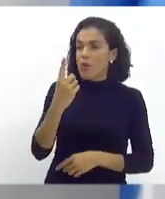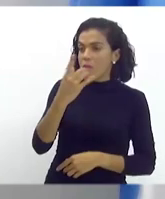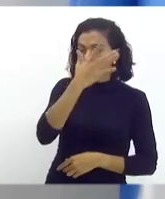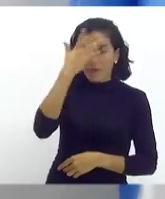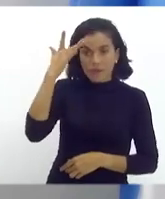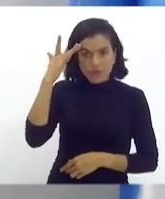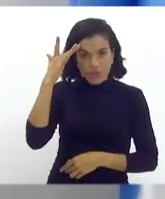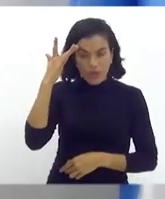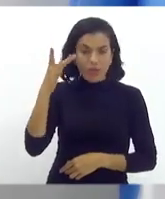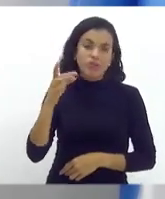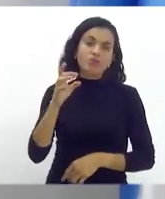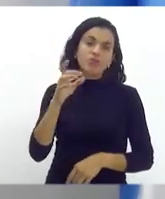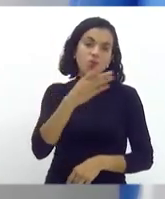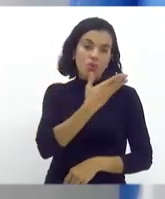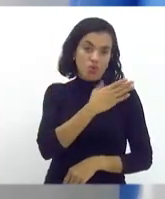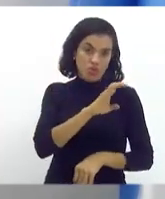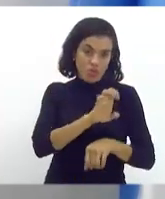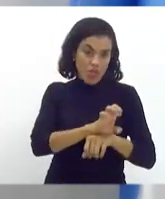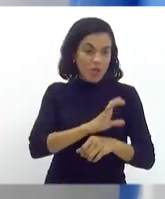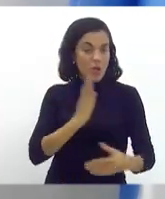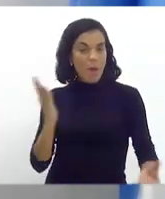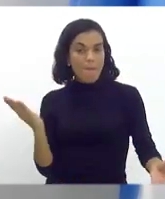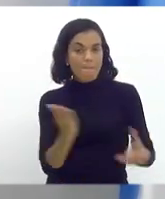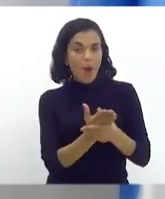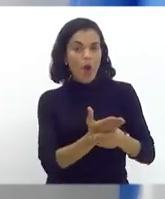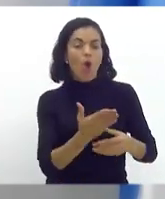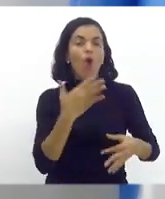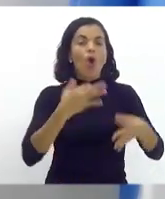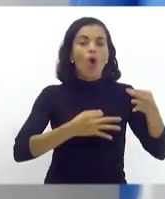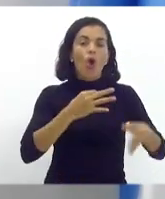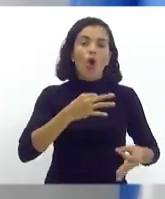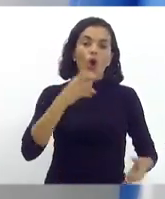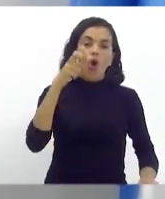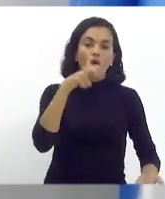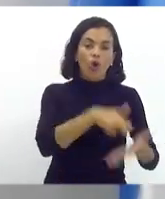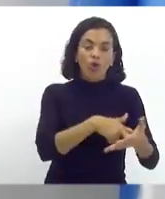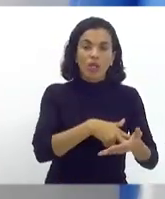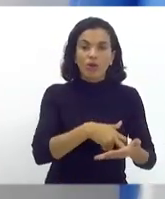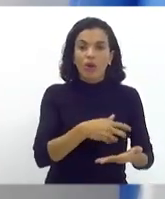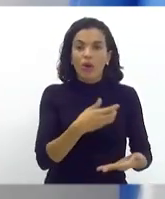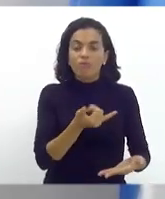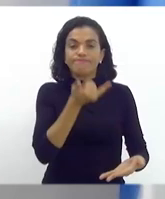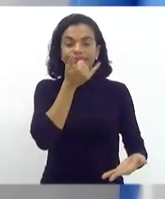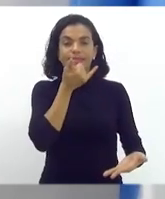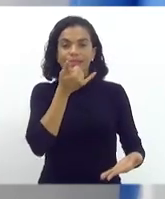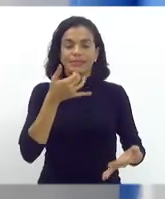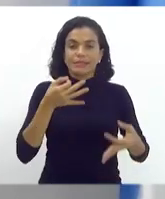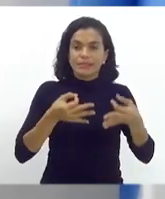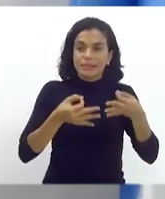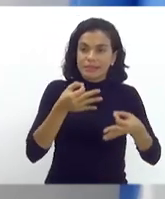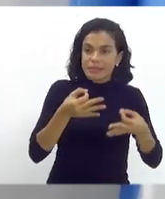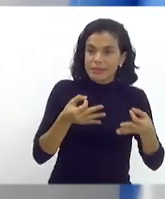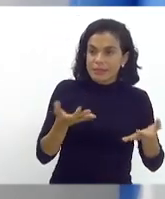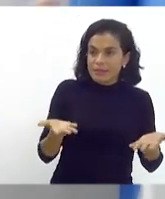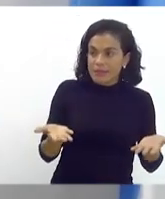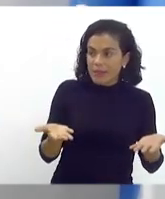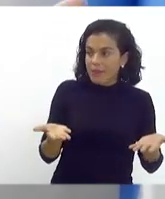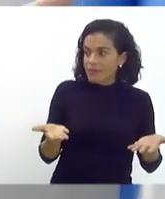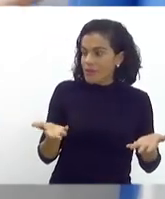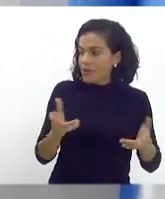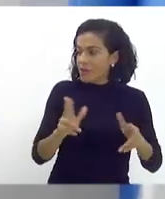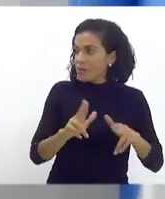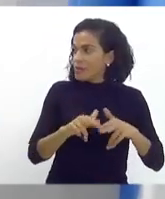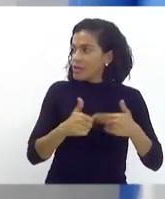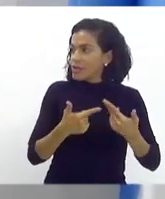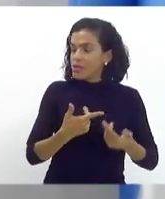que o estado coordenou equivocadamente nós vamos nos mexer é afinal de contas estamos